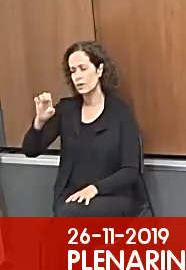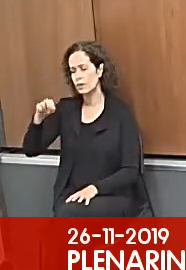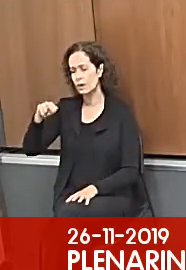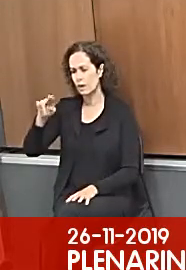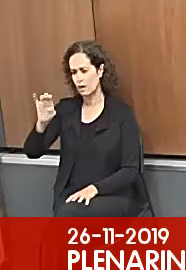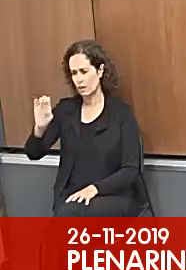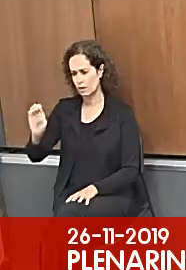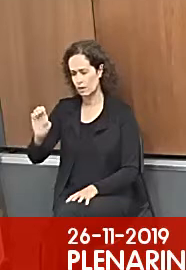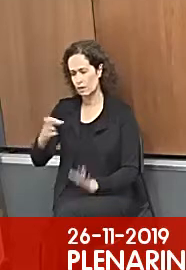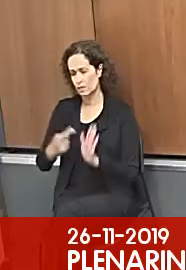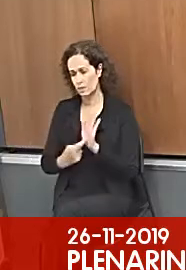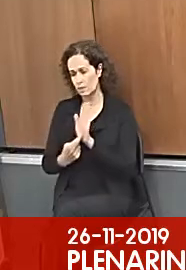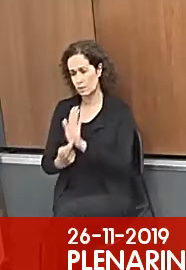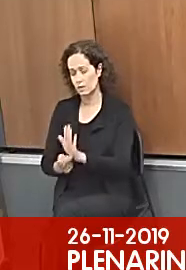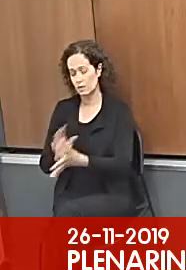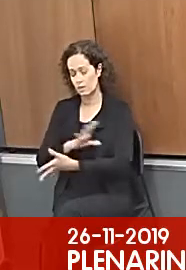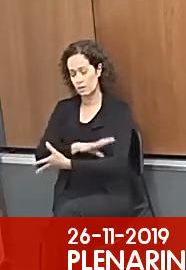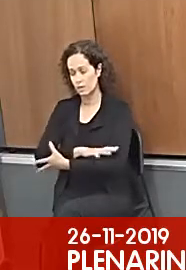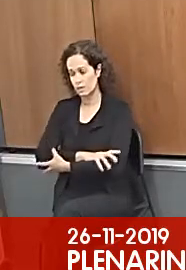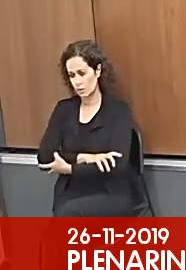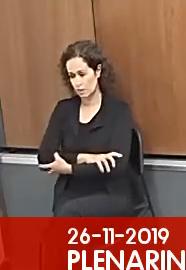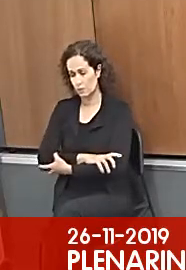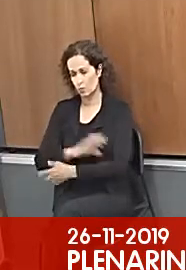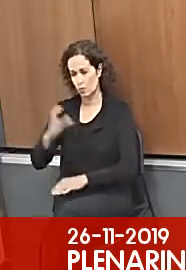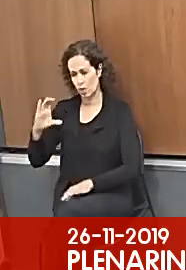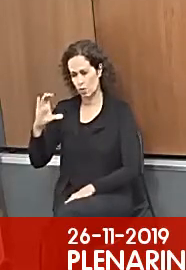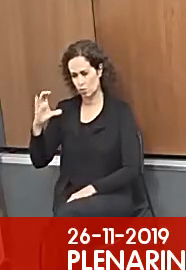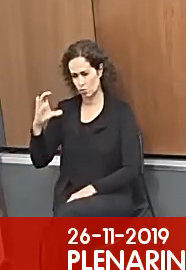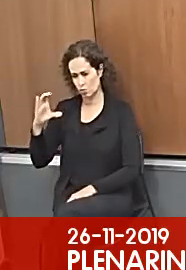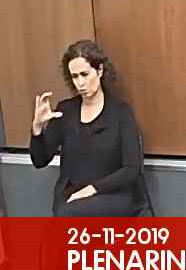Oliveira, representante da Associação dos Surdos de Contagem.